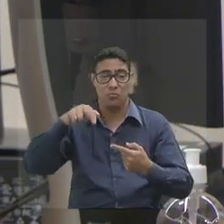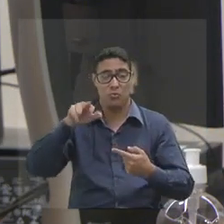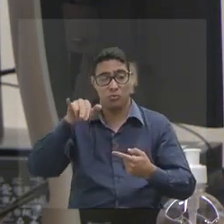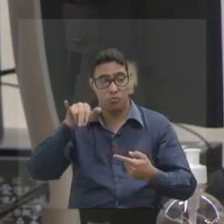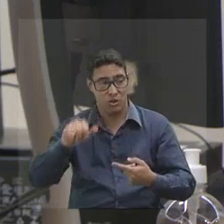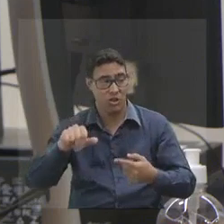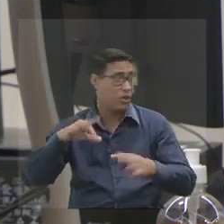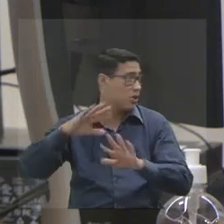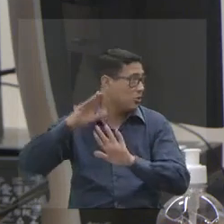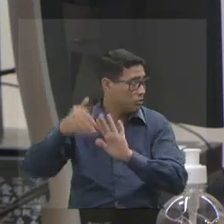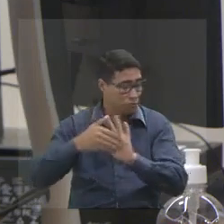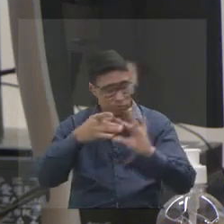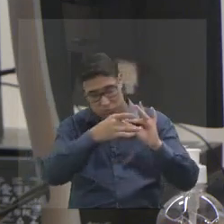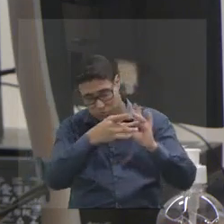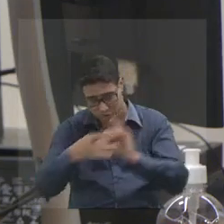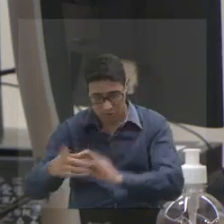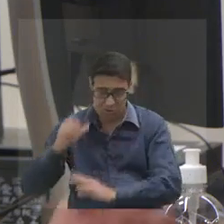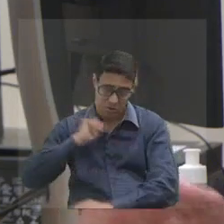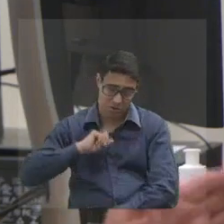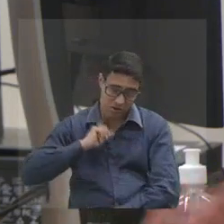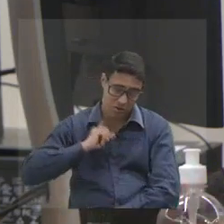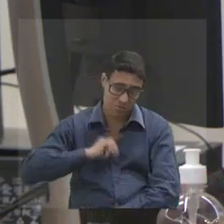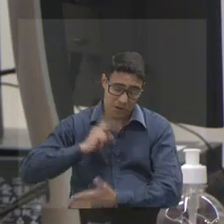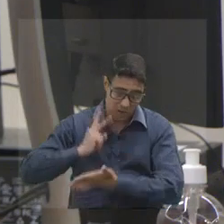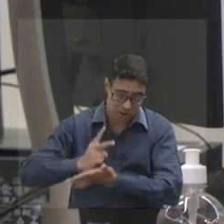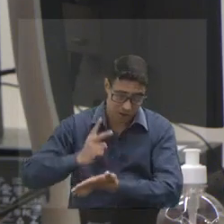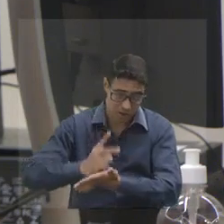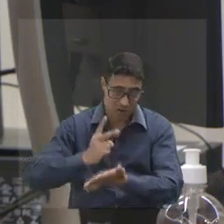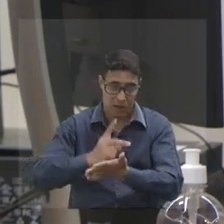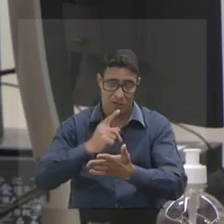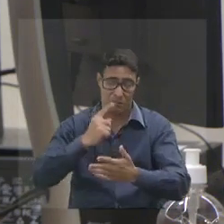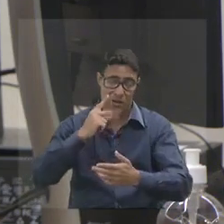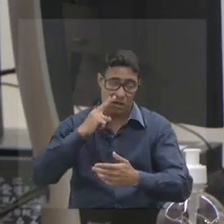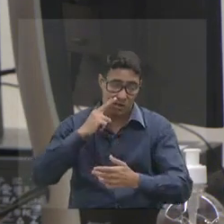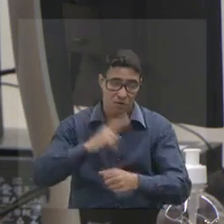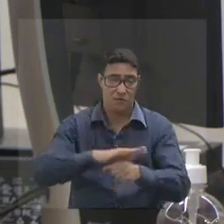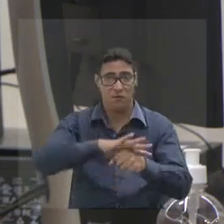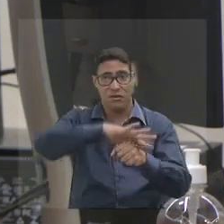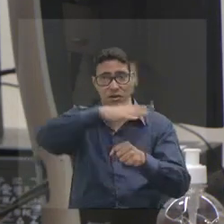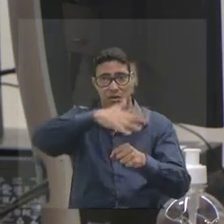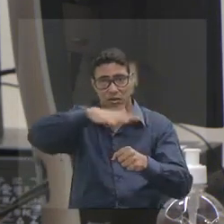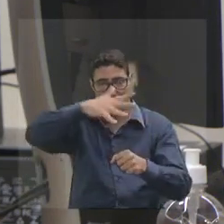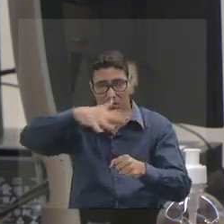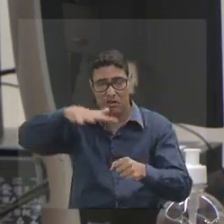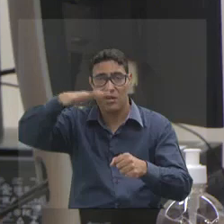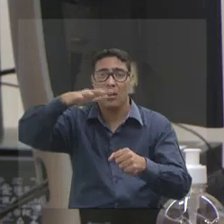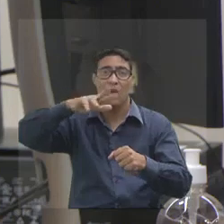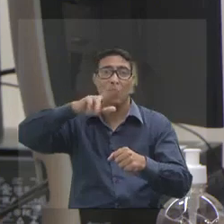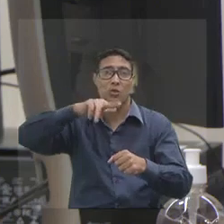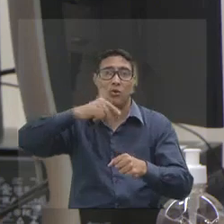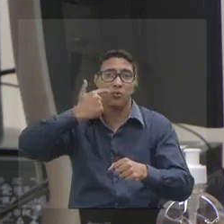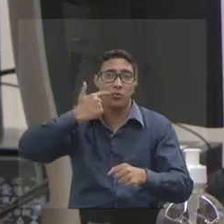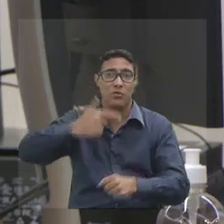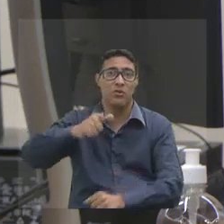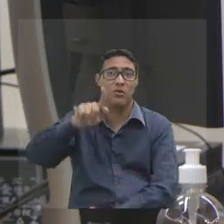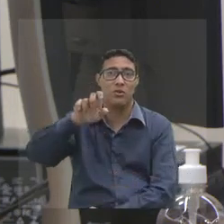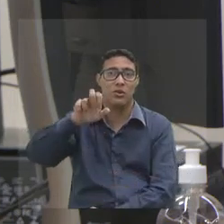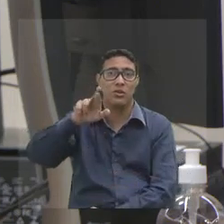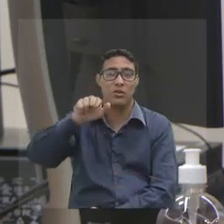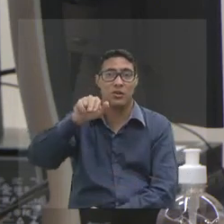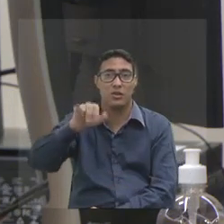de todo o estado de Minas Gerais que sempre olhou para as minas e quase nunca olhou para Gerais perdão